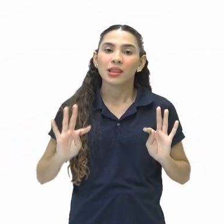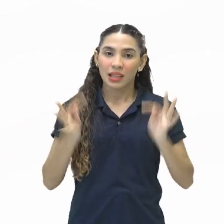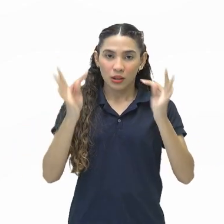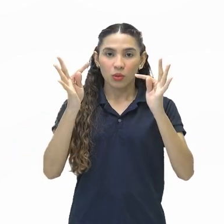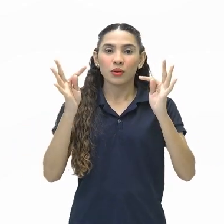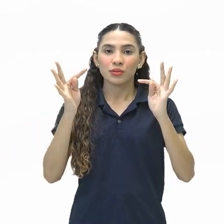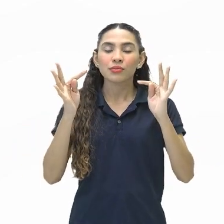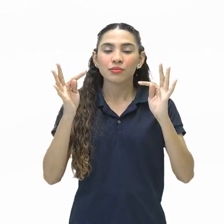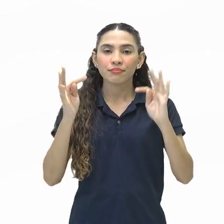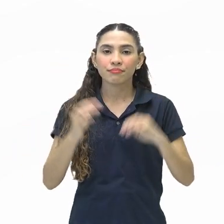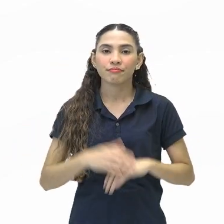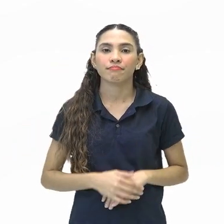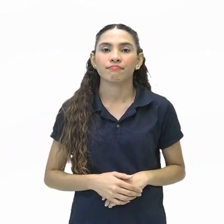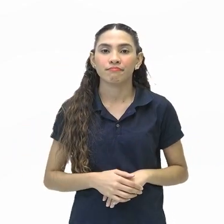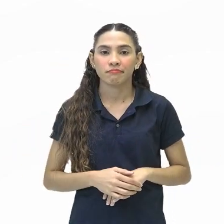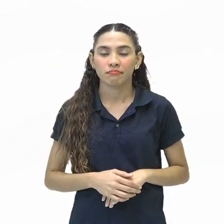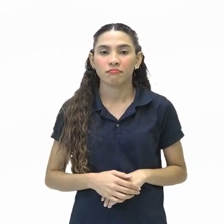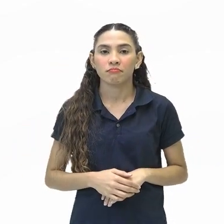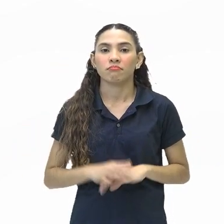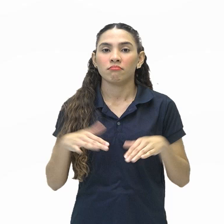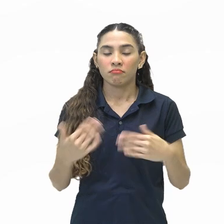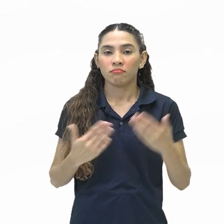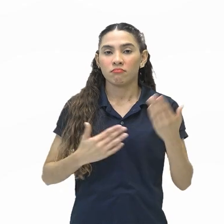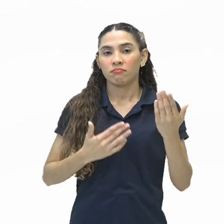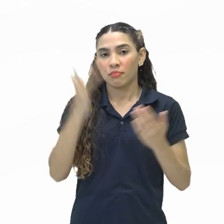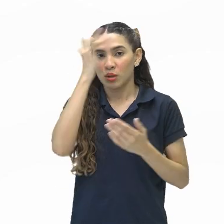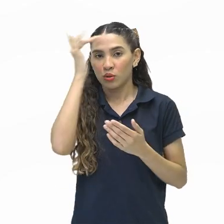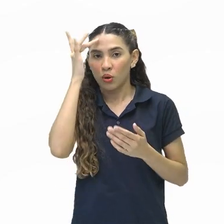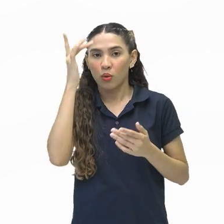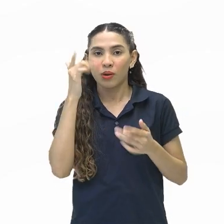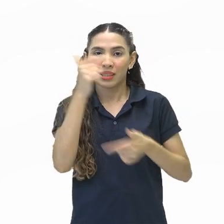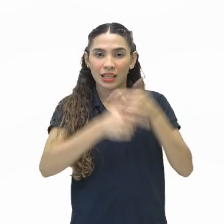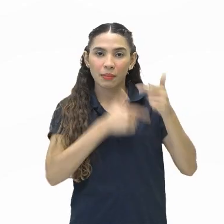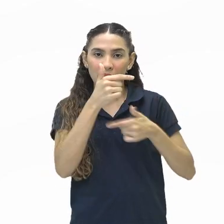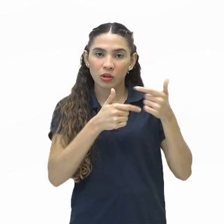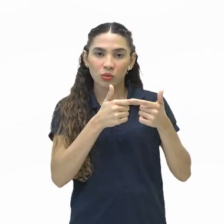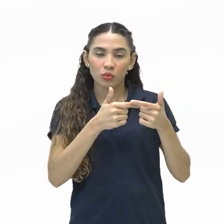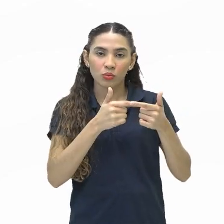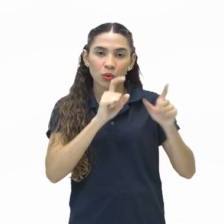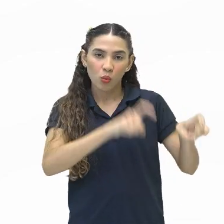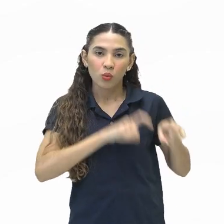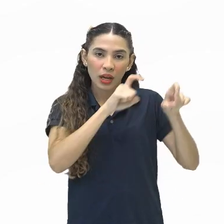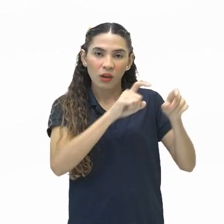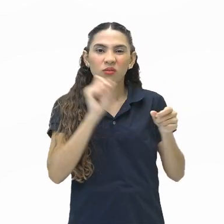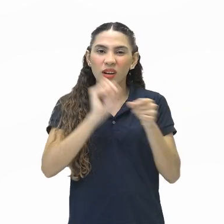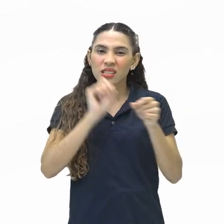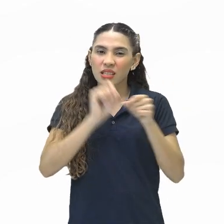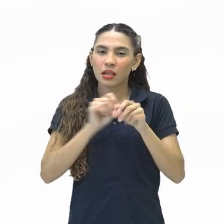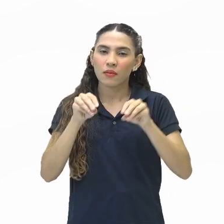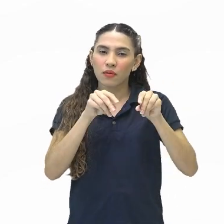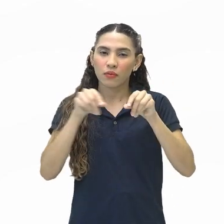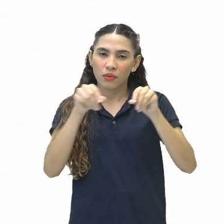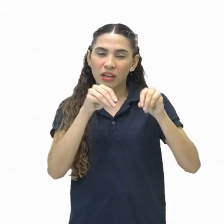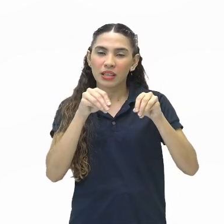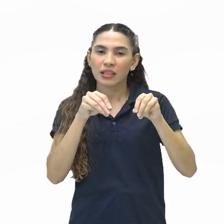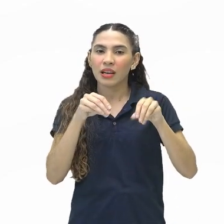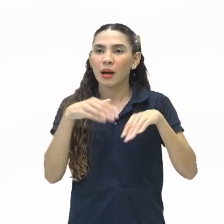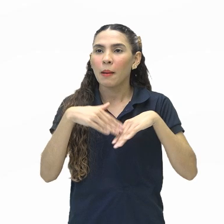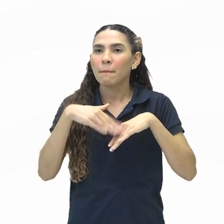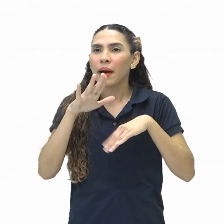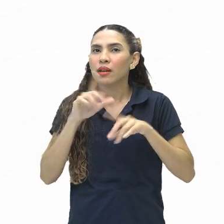tecnológicos. O trabalhador rural, ele vai fazer a farinha, por exemplo, ele vai fazer a farinha de uma maneira